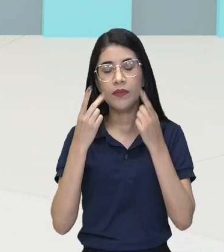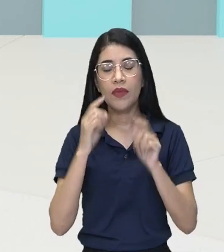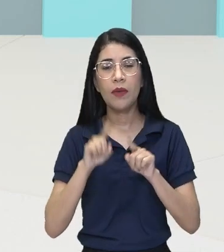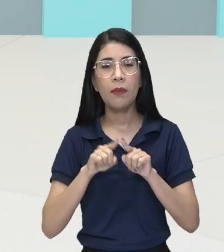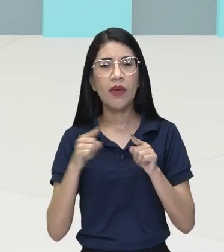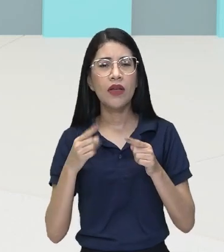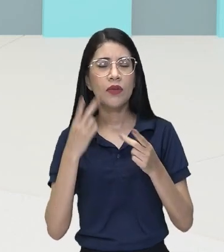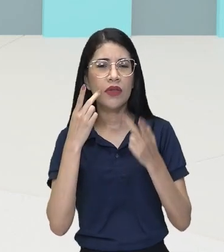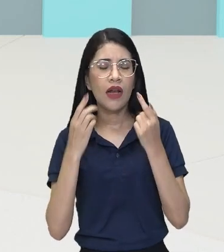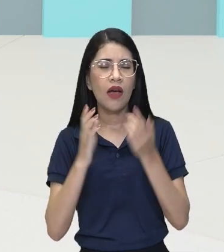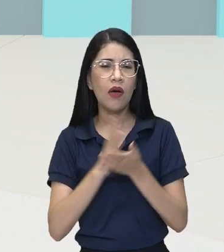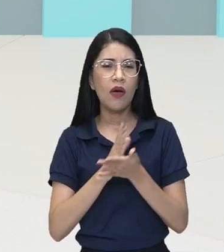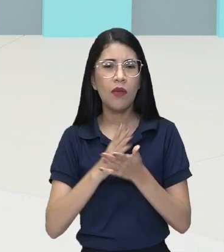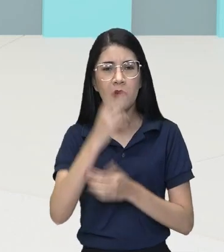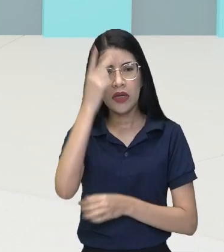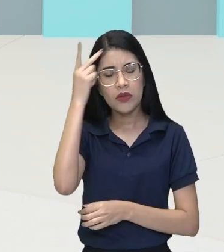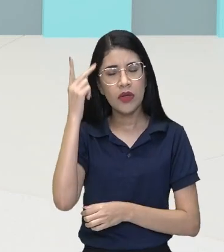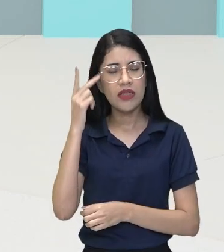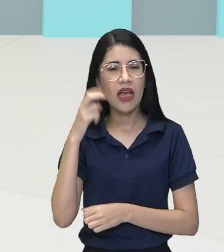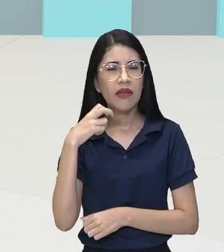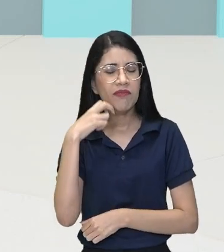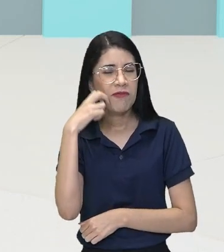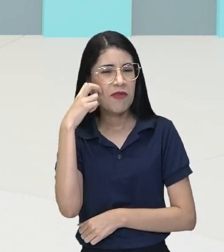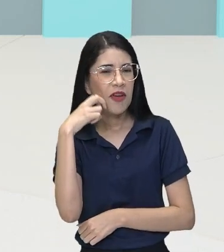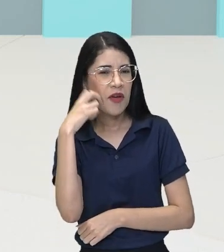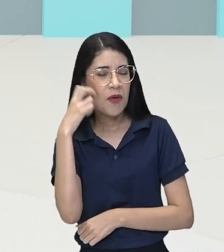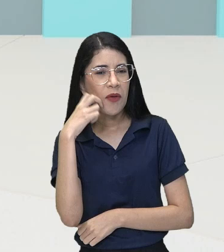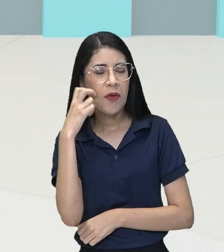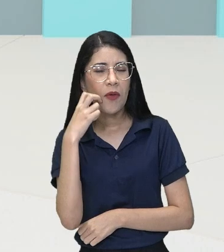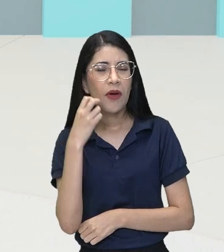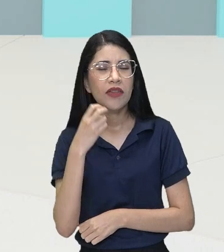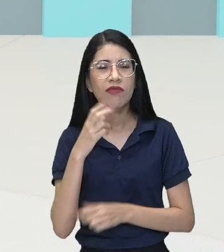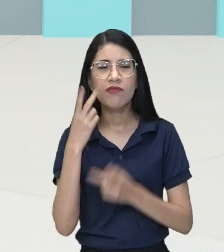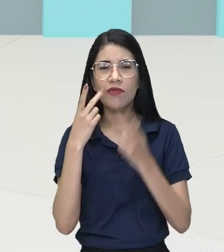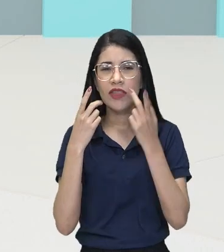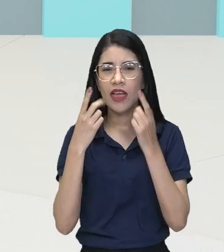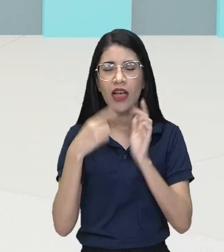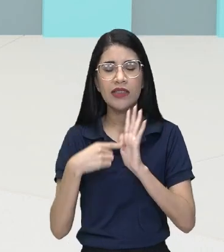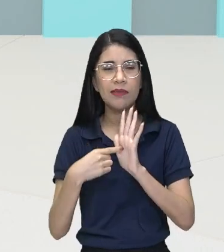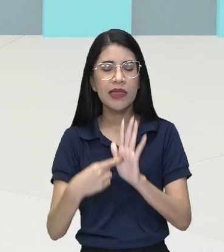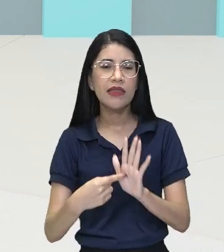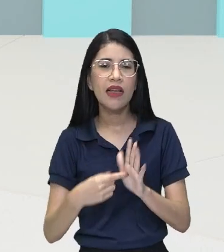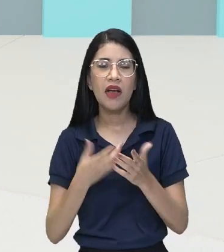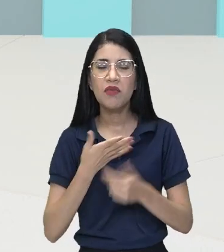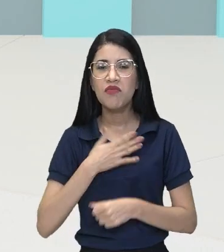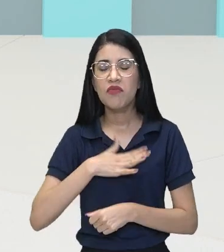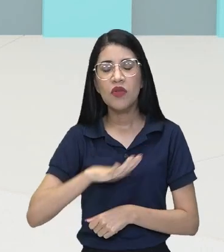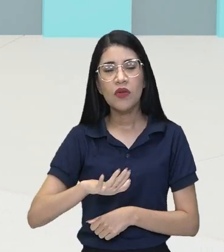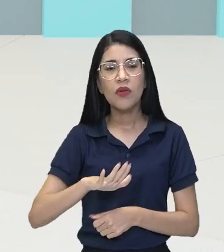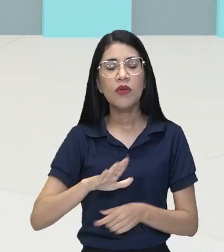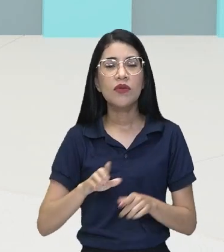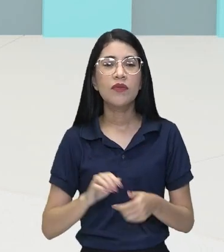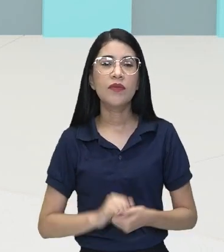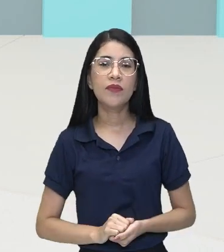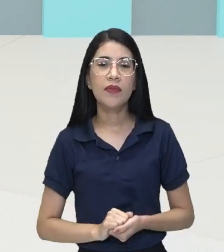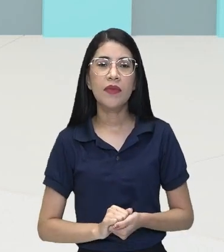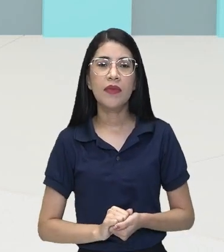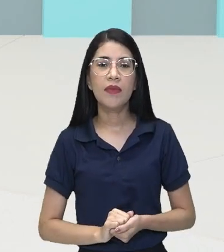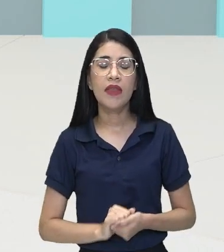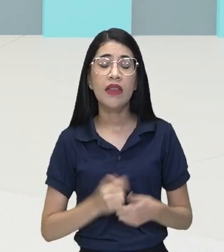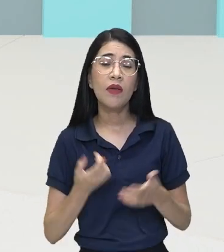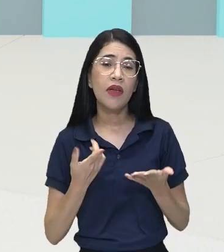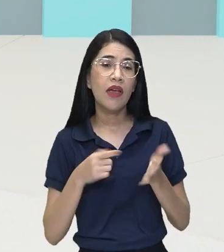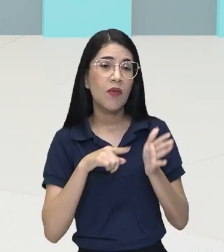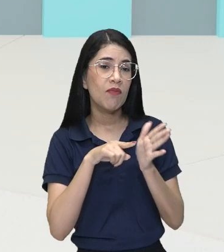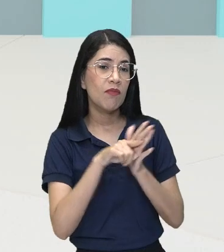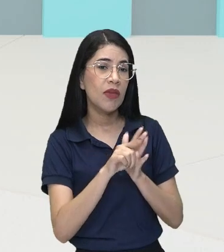às vezes as pessoas falam: eu tenho vergonha de fazer teatro, eu não gosto de fazer teatro, Aí eu gosto de